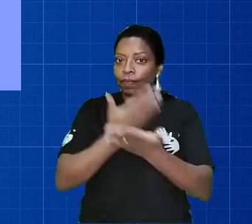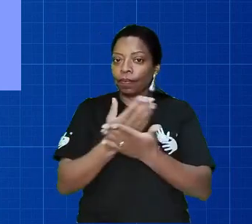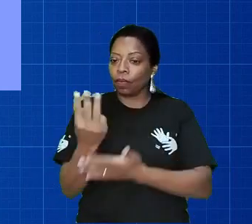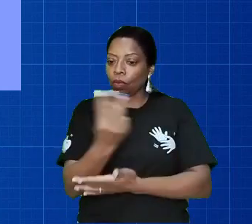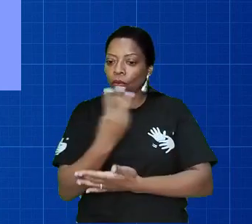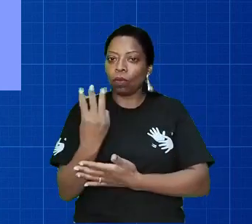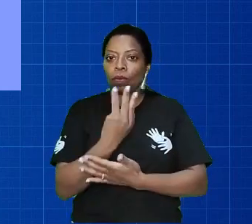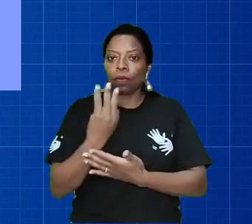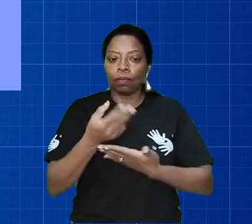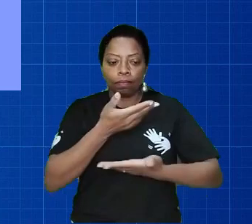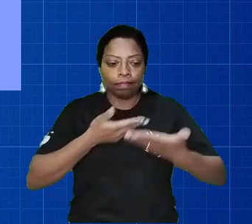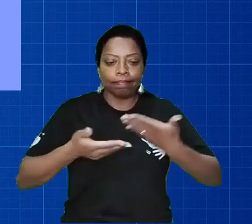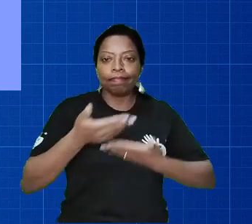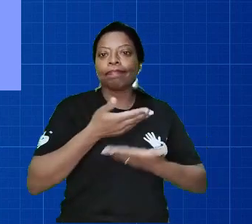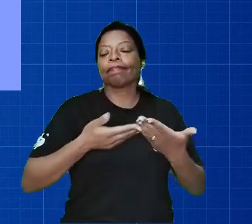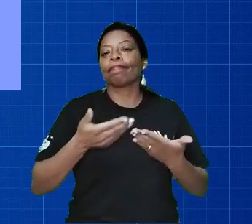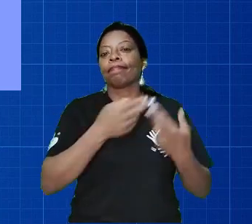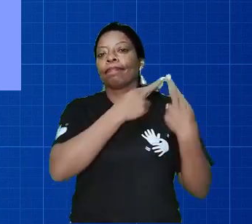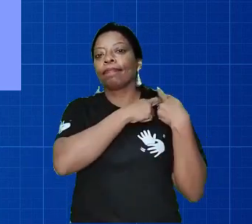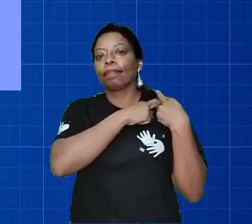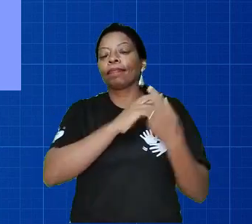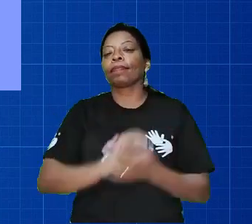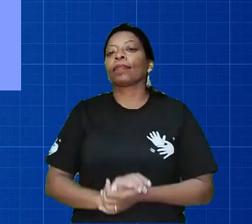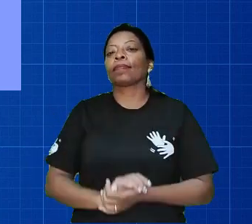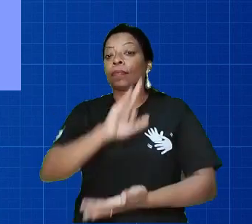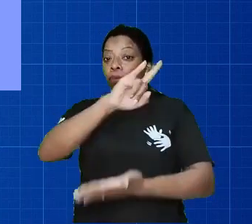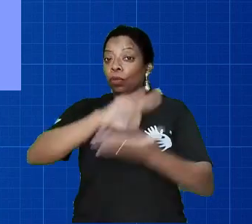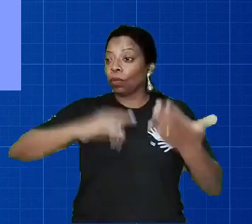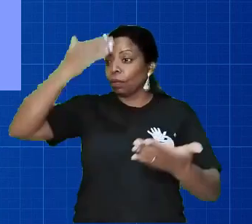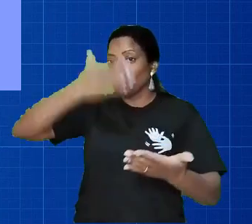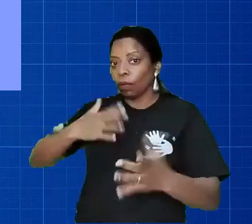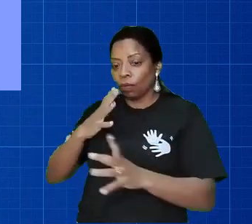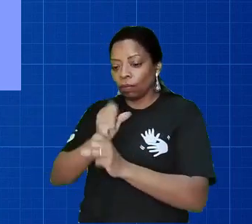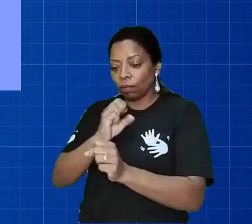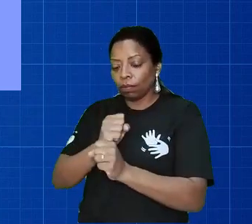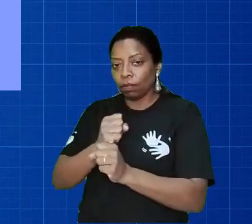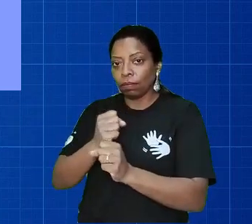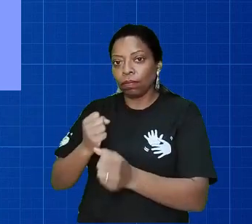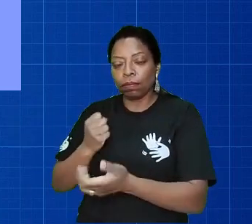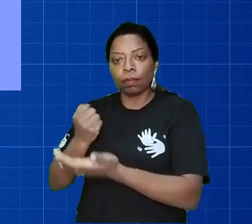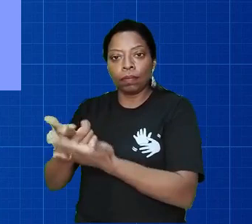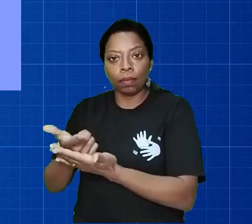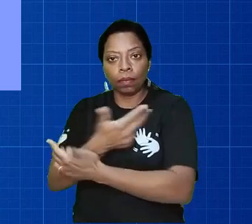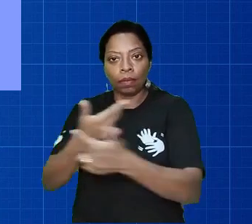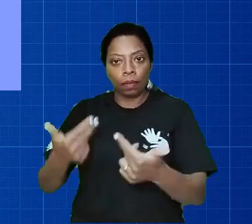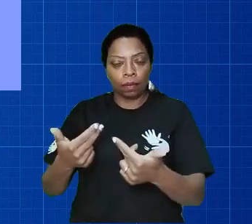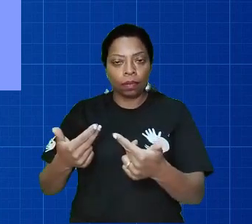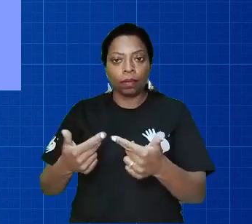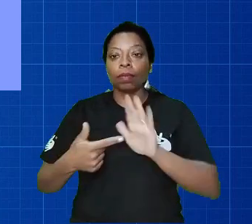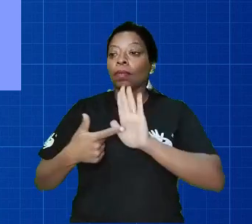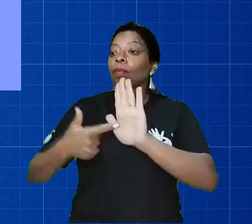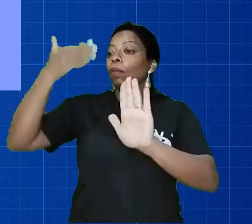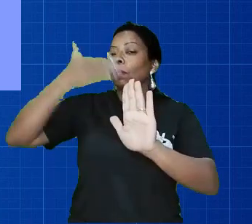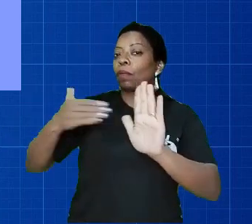Toda a documentação comprobatória da prestação de contas, ela será entregue sempre até